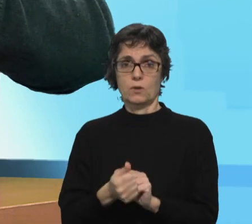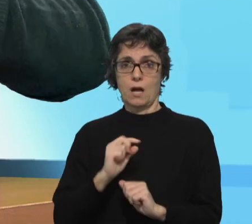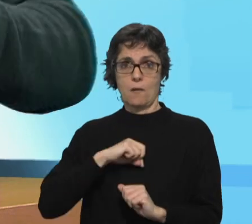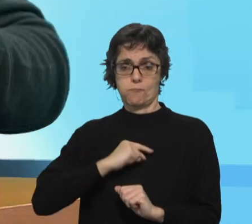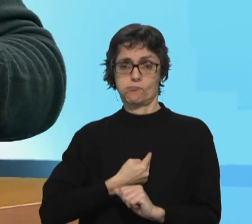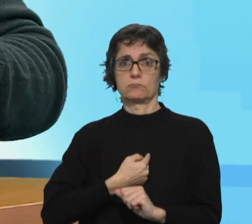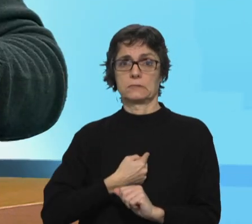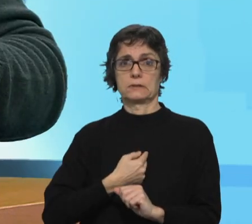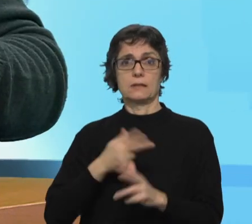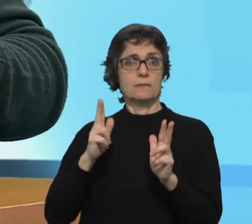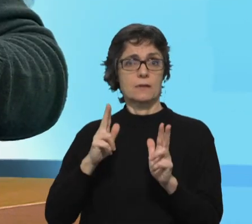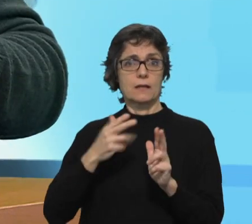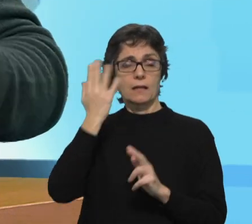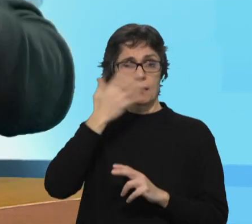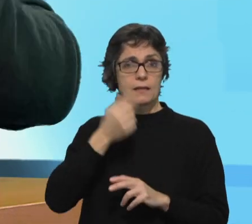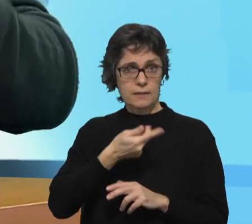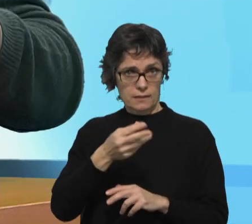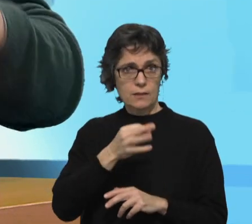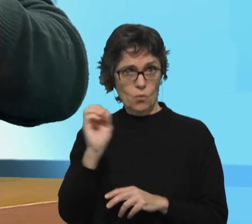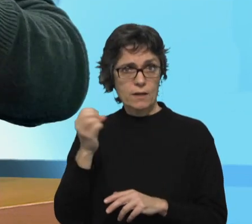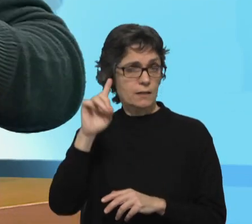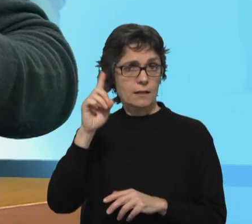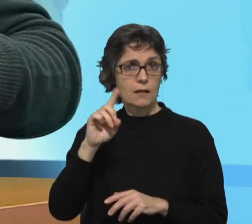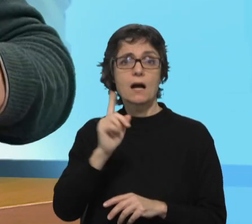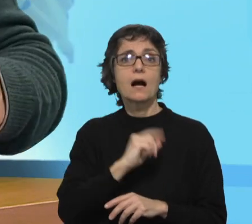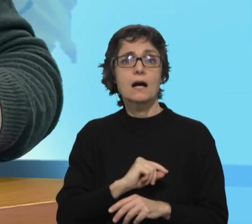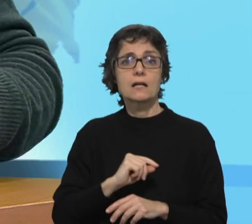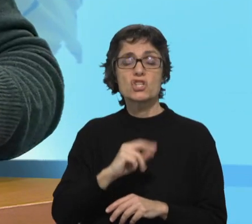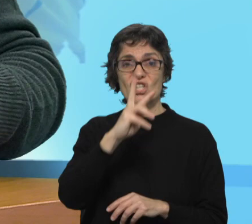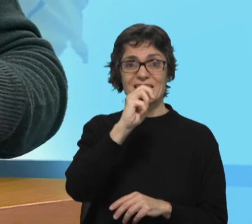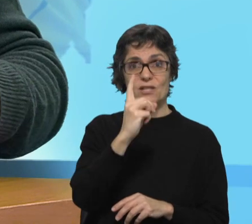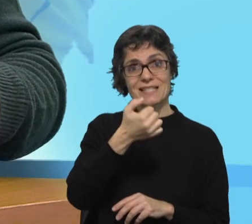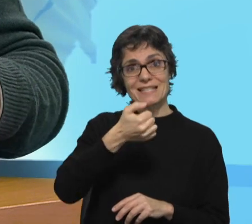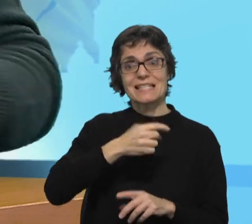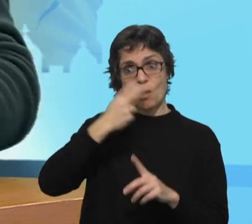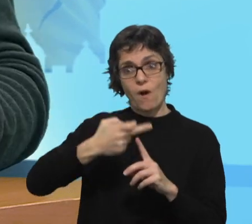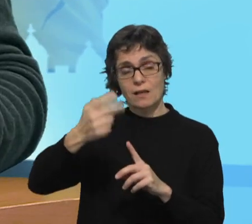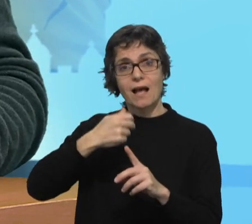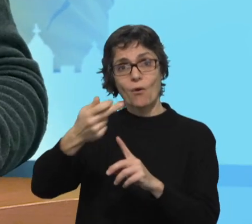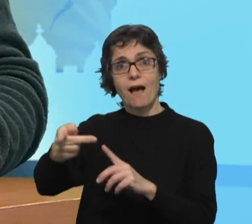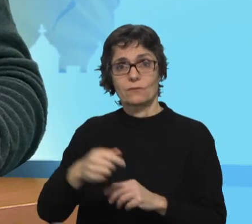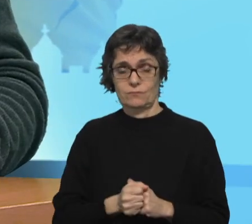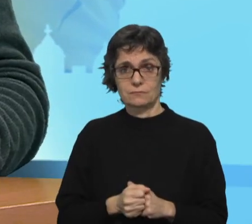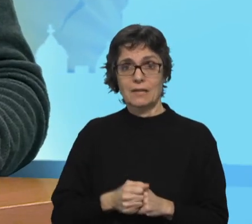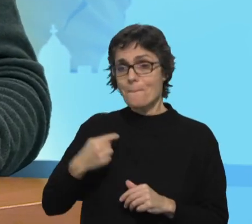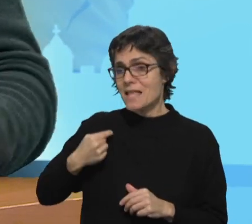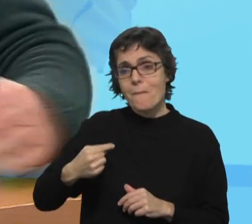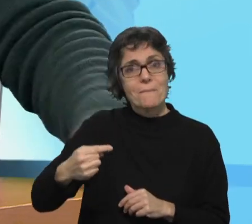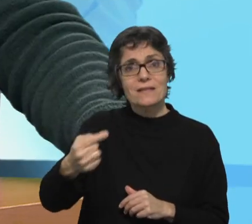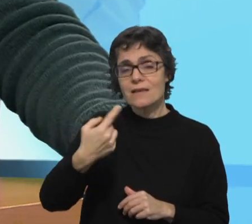liberdade, não é 40 dias. É 365 dias por ano. É uma tarefa diária,